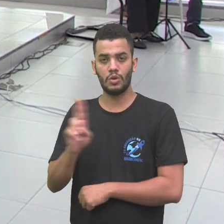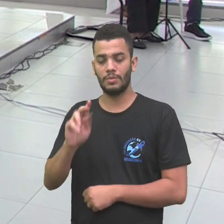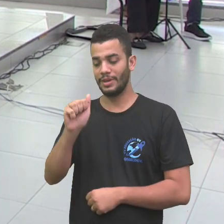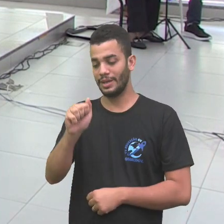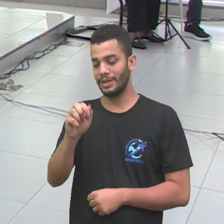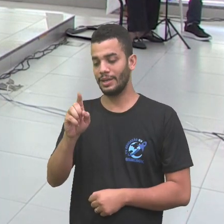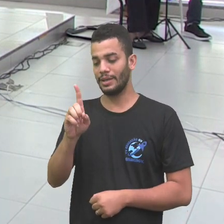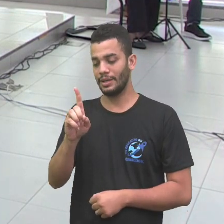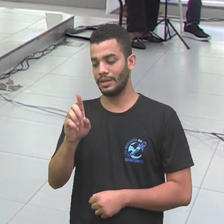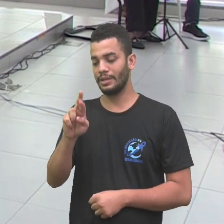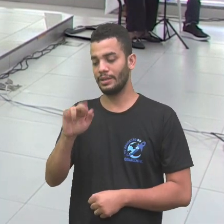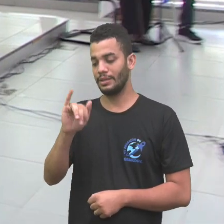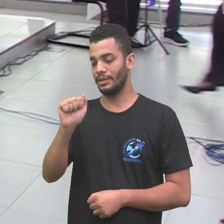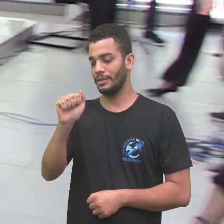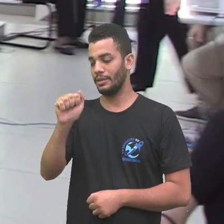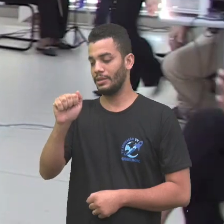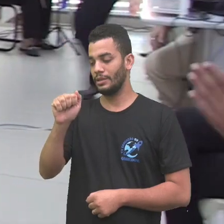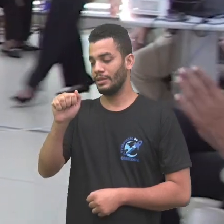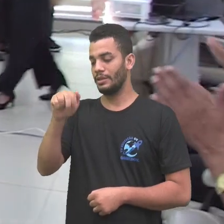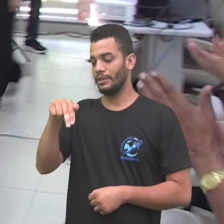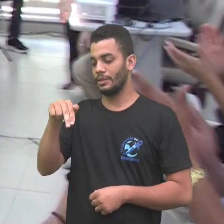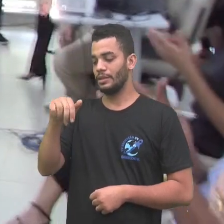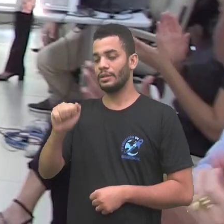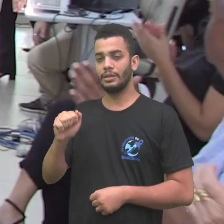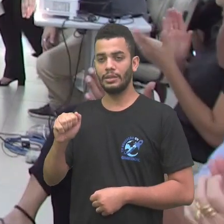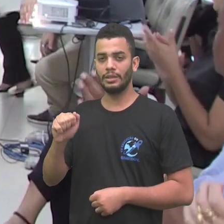Virley Sarita.